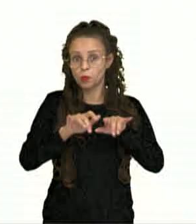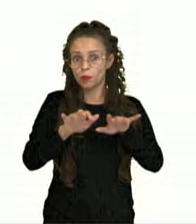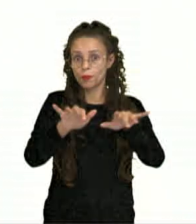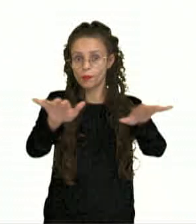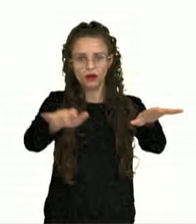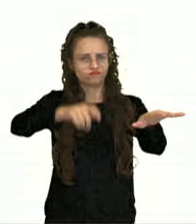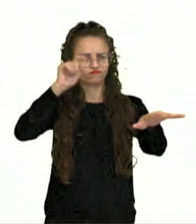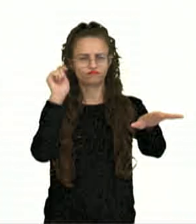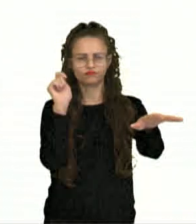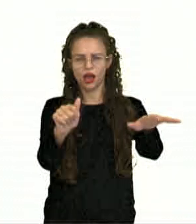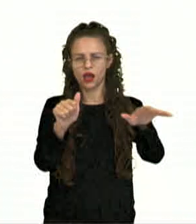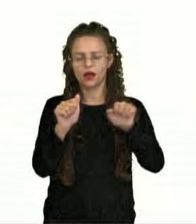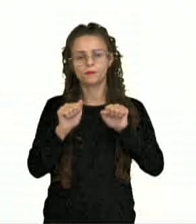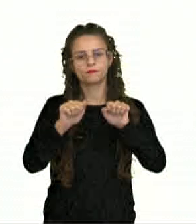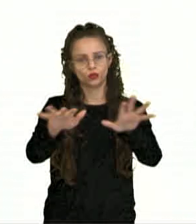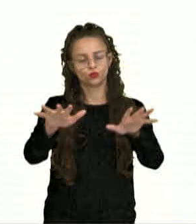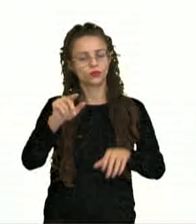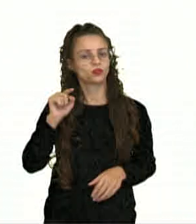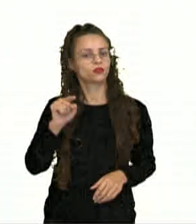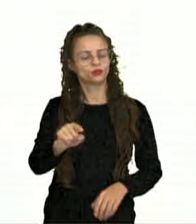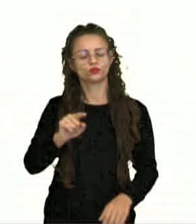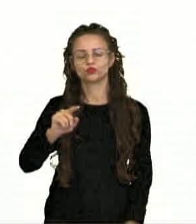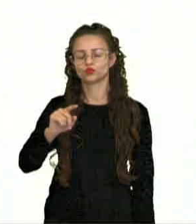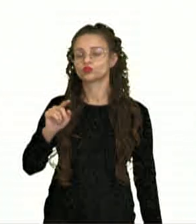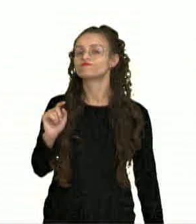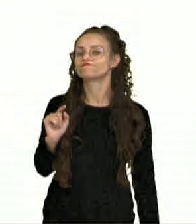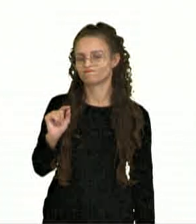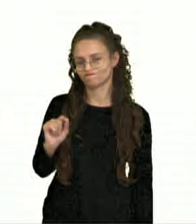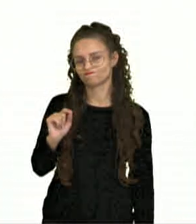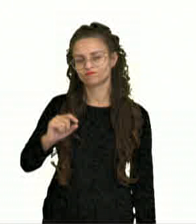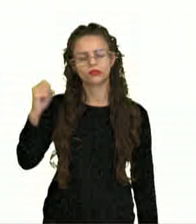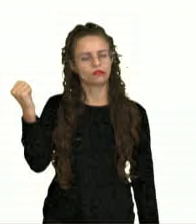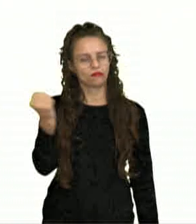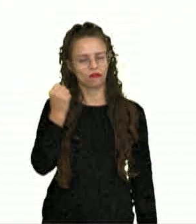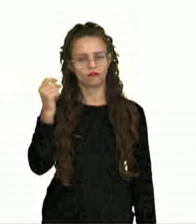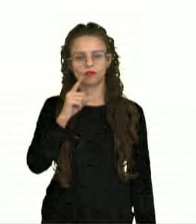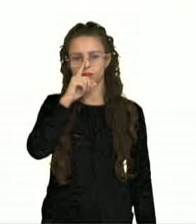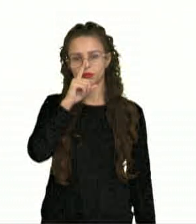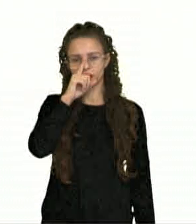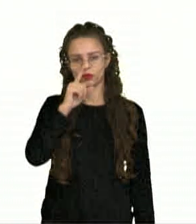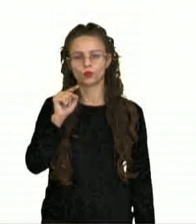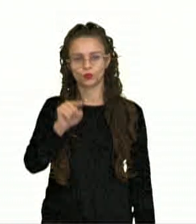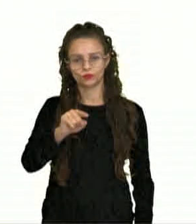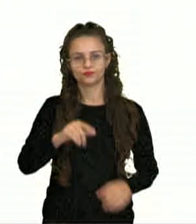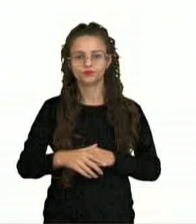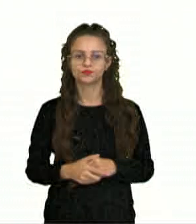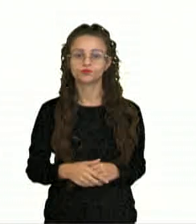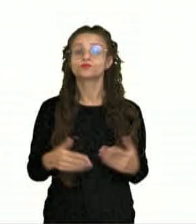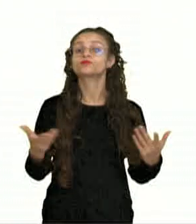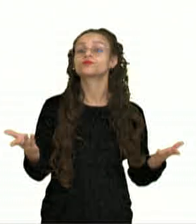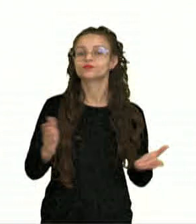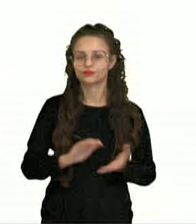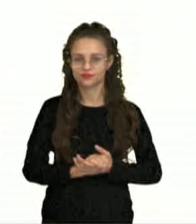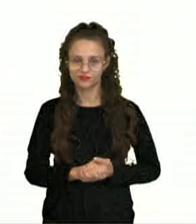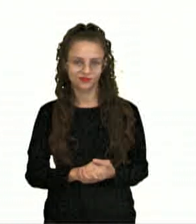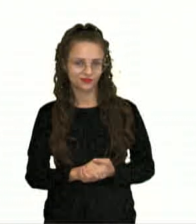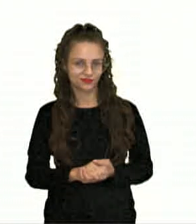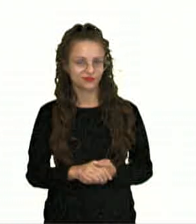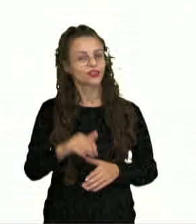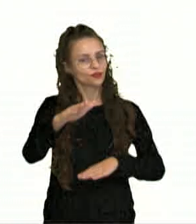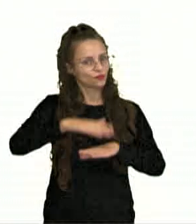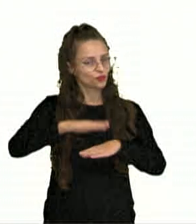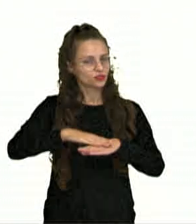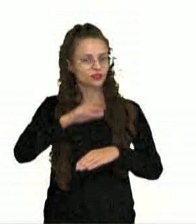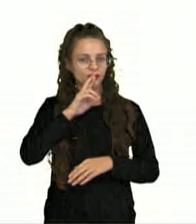planeta, representando grave perigo para as populações. E aí? Faz